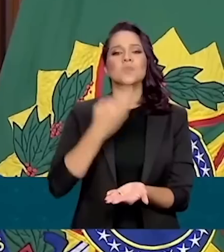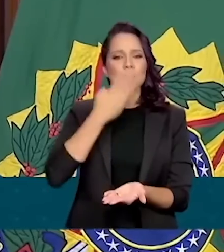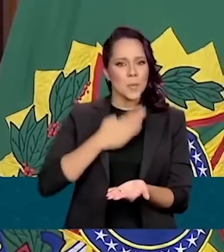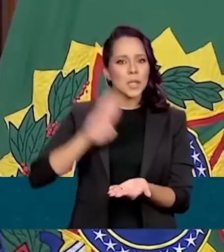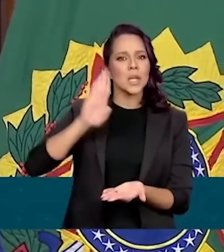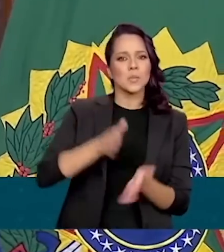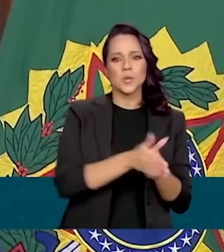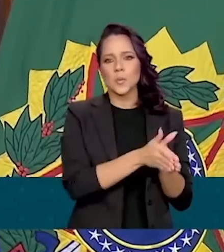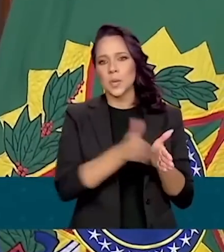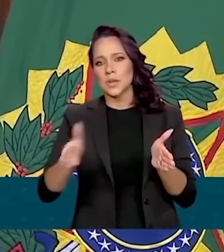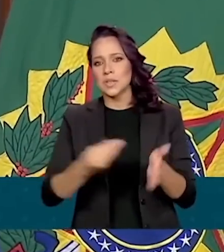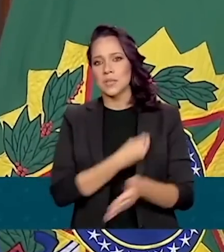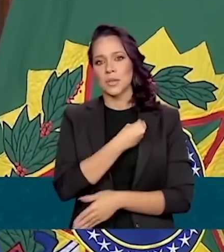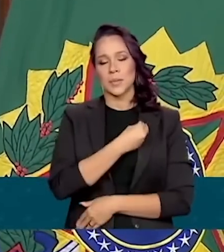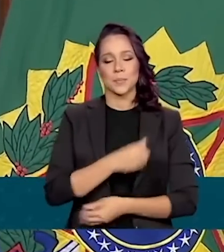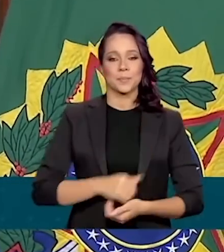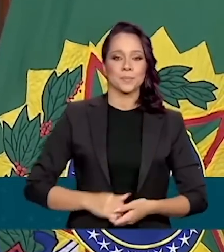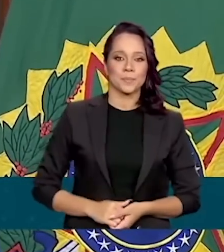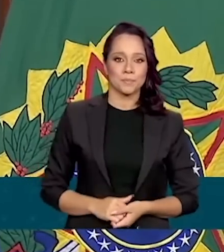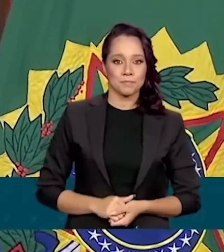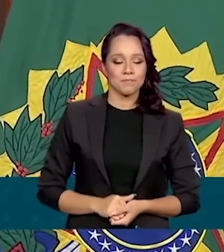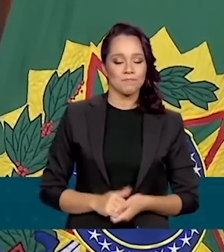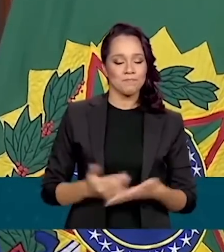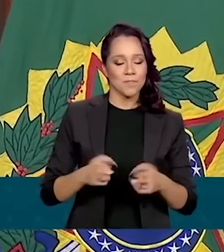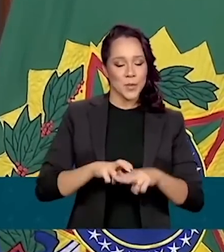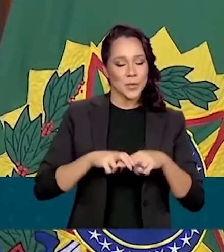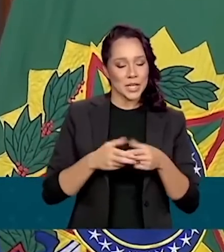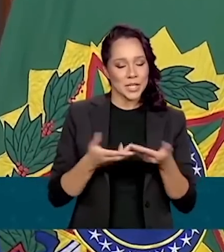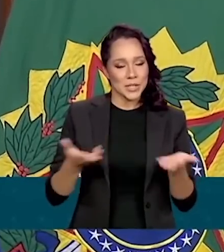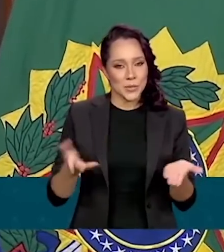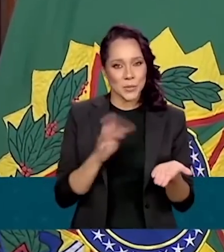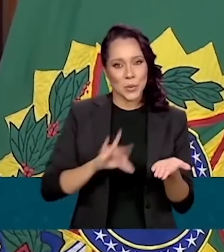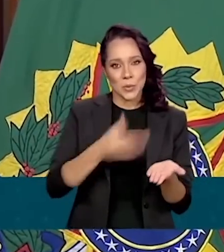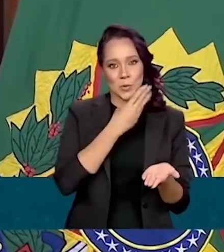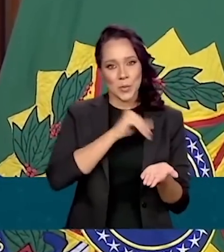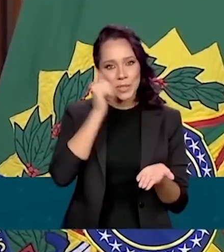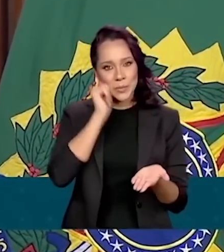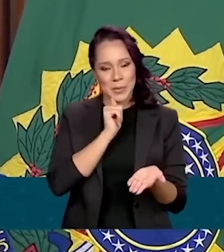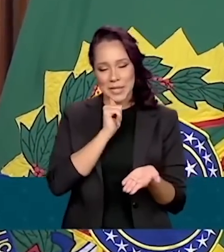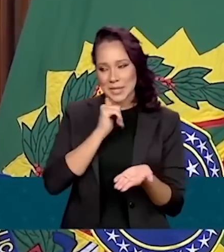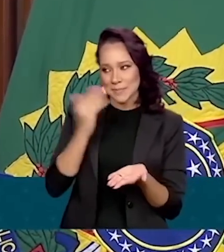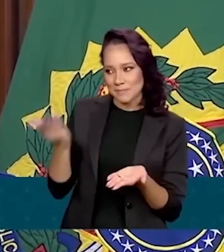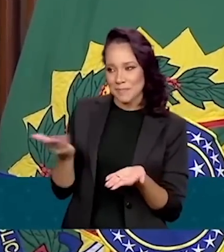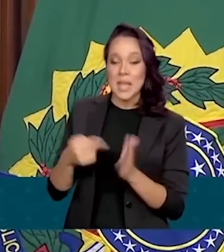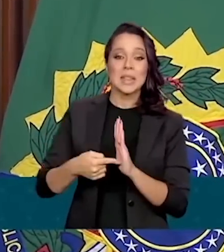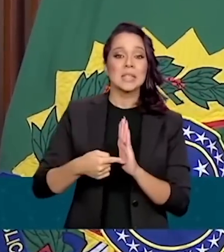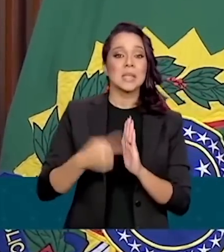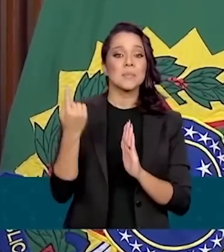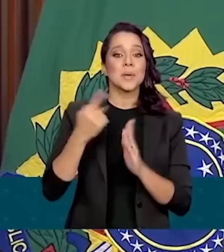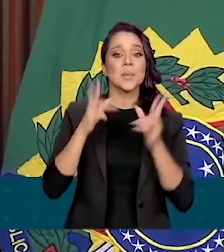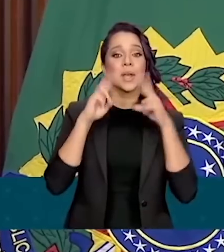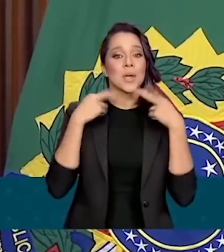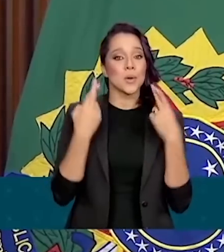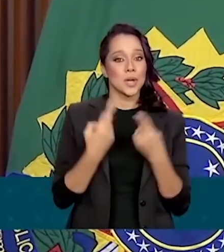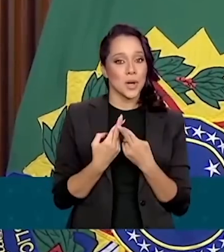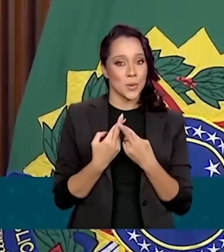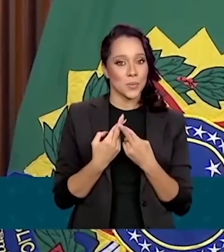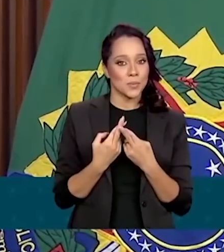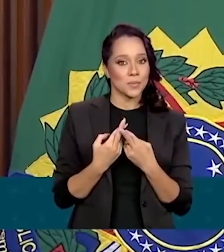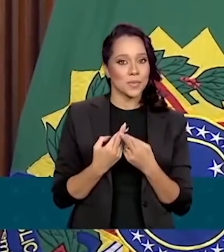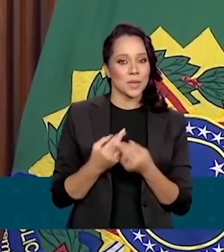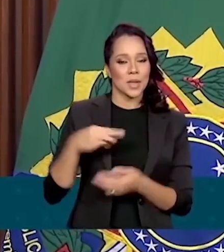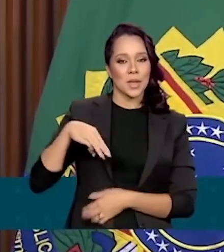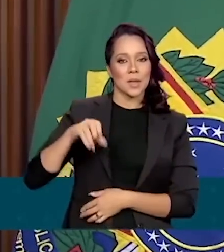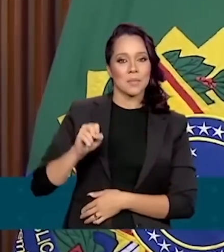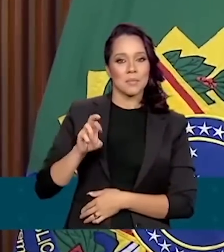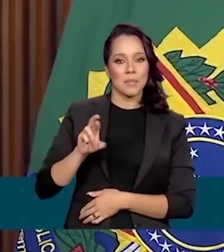prometemos durante toda a nossa vida. Por isso, companheiros e companheiras, nessa primeira nossa reunião,